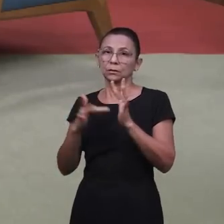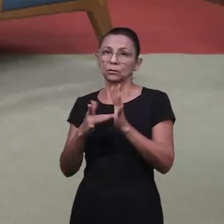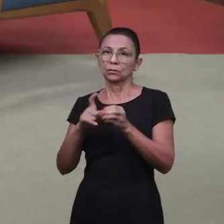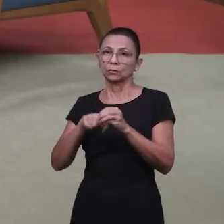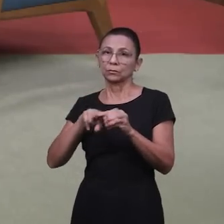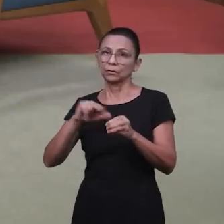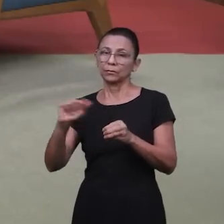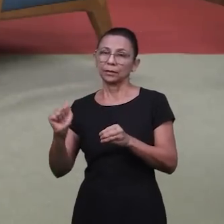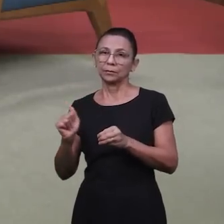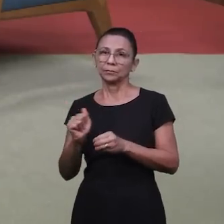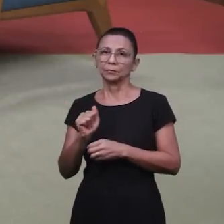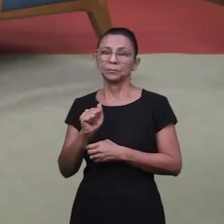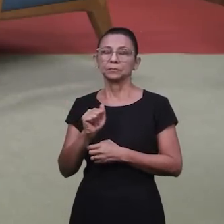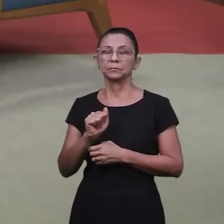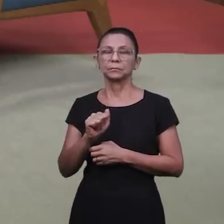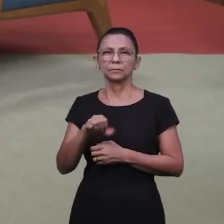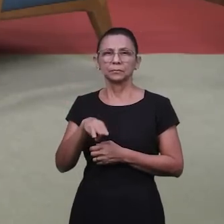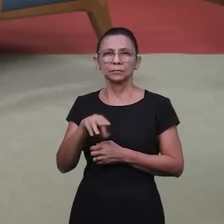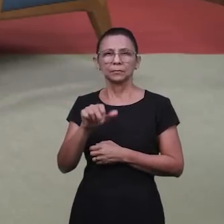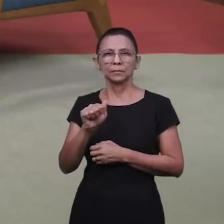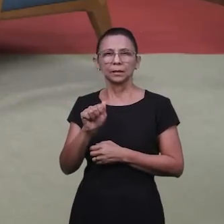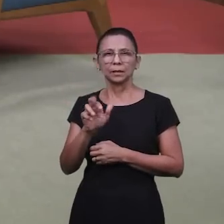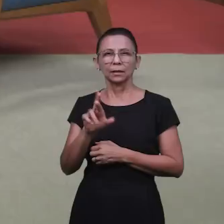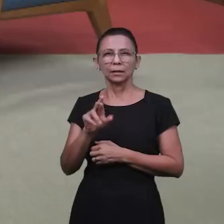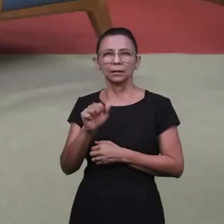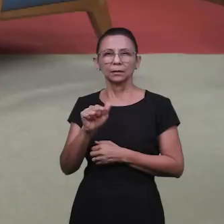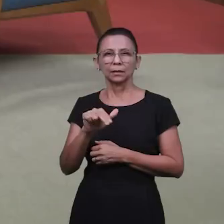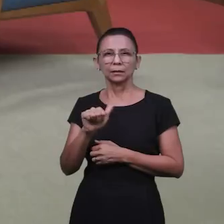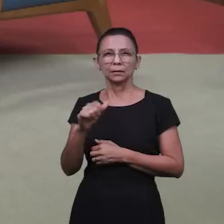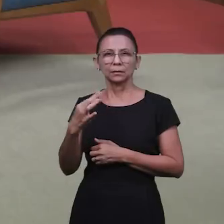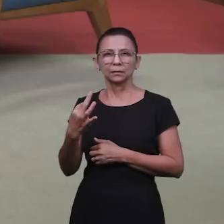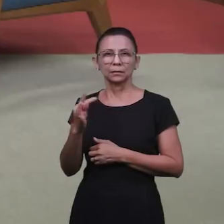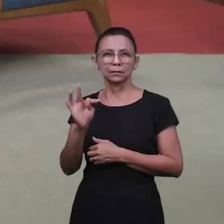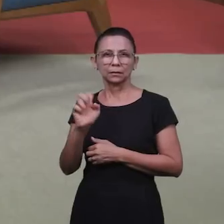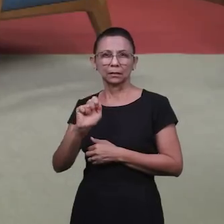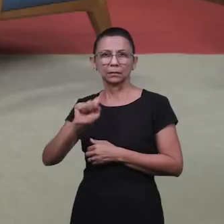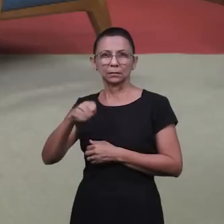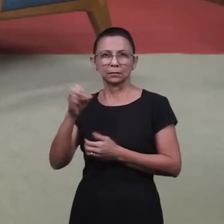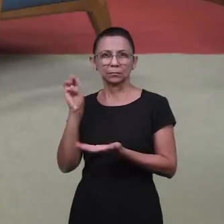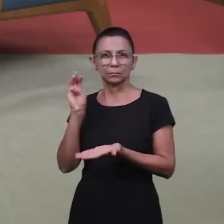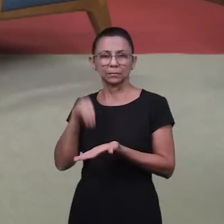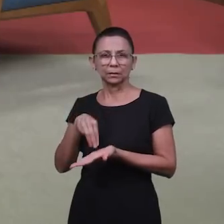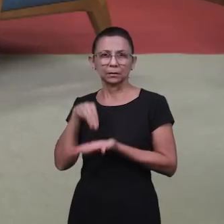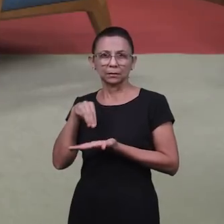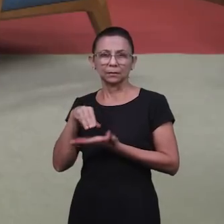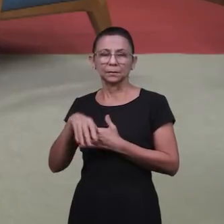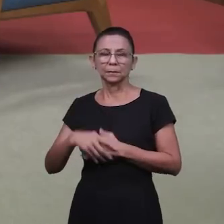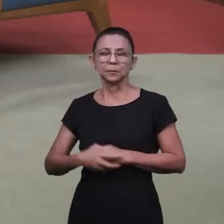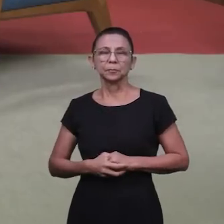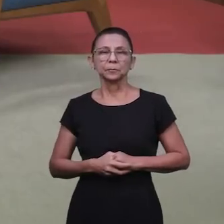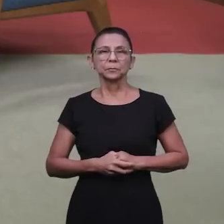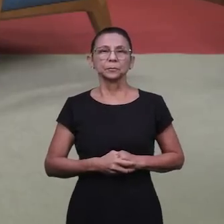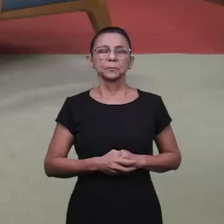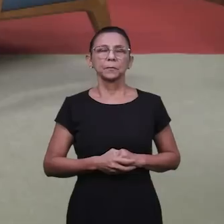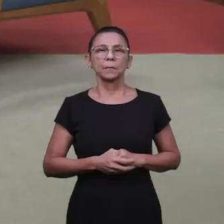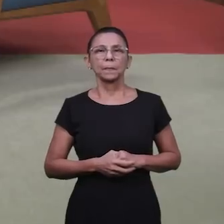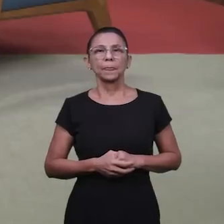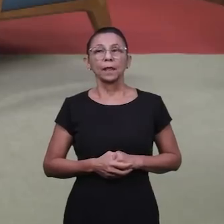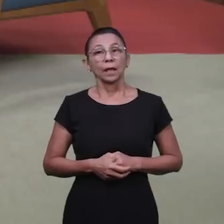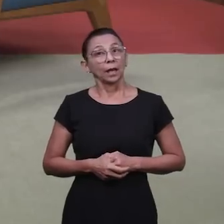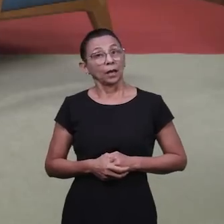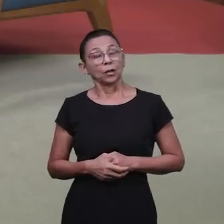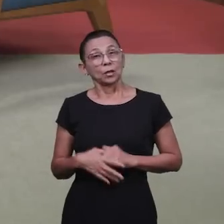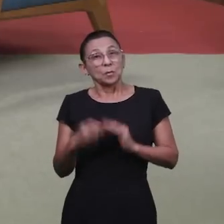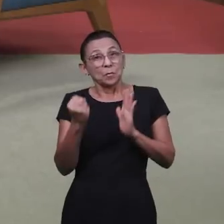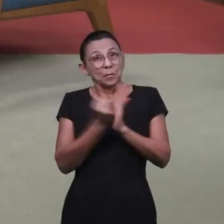trazida. Mas vamos lá. Vamos ao verso 6, que, na minha opinião, é de uma beleza. É um dos versos que mais marcou para